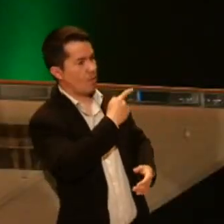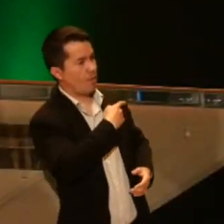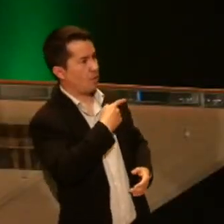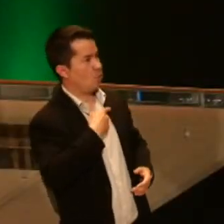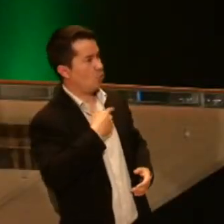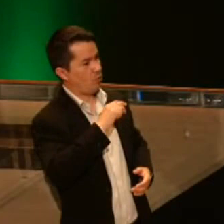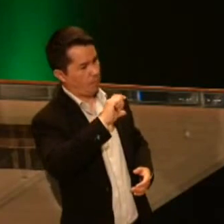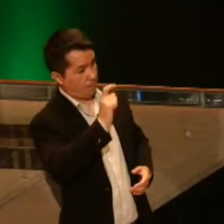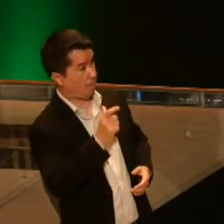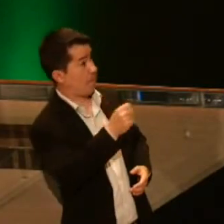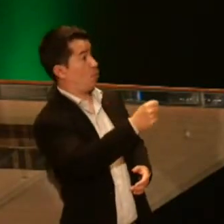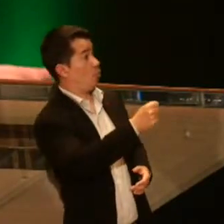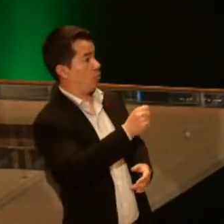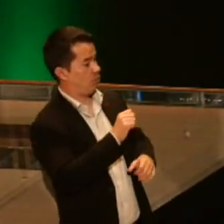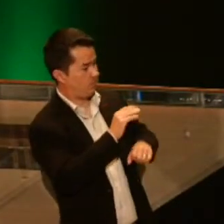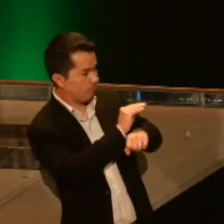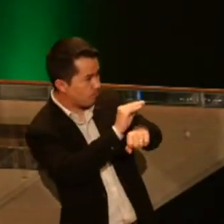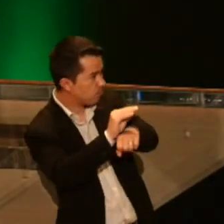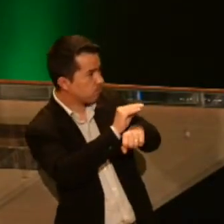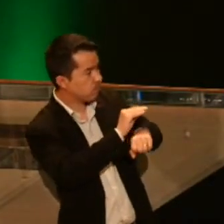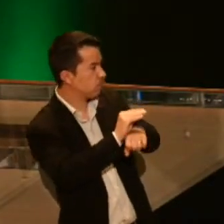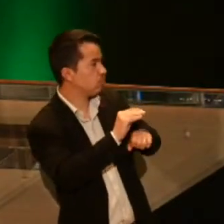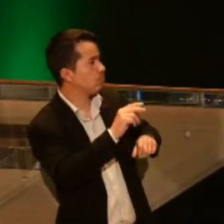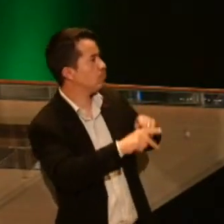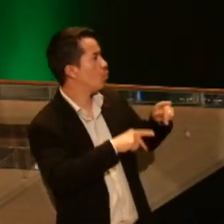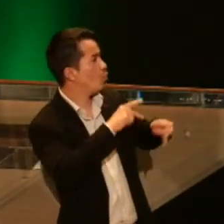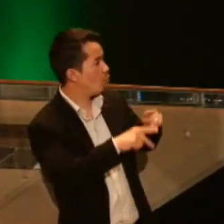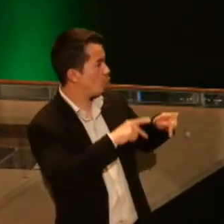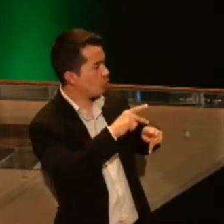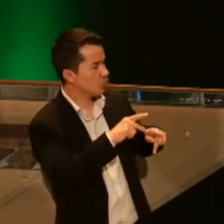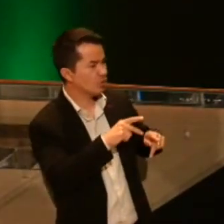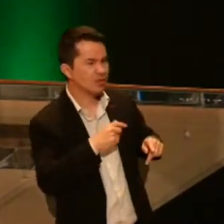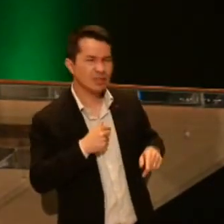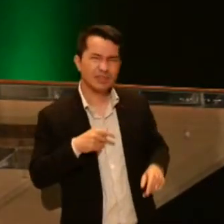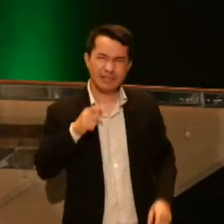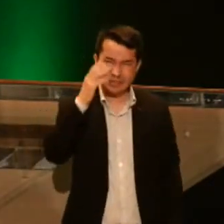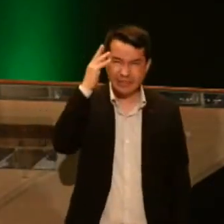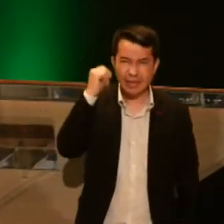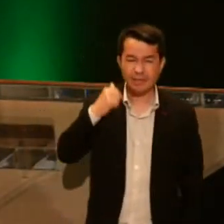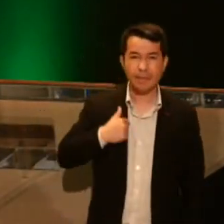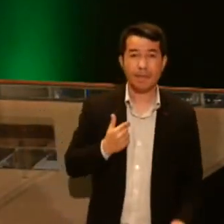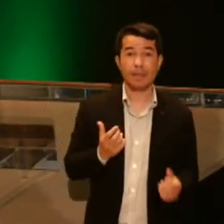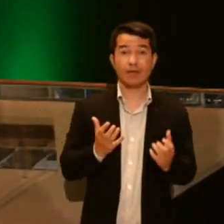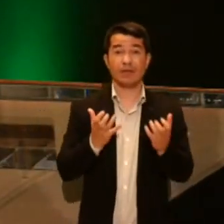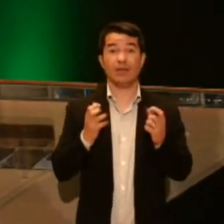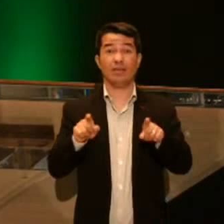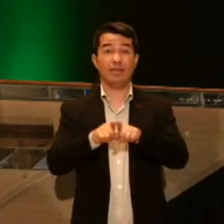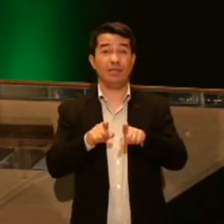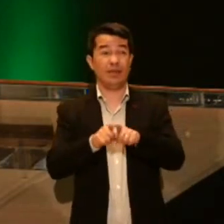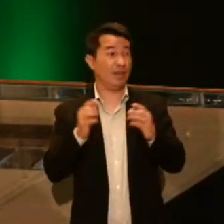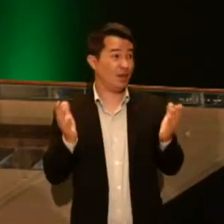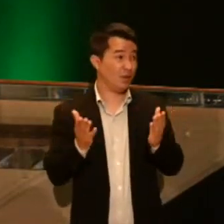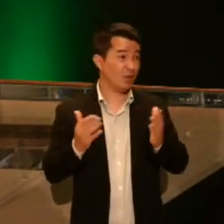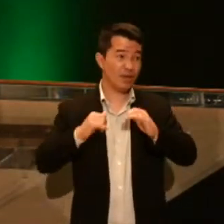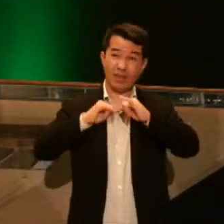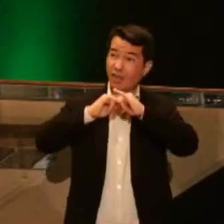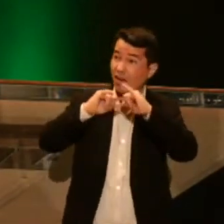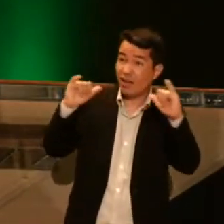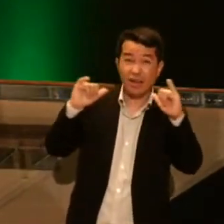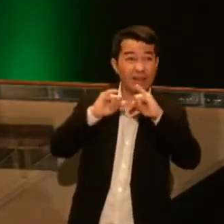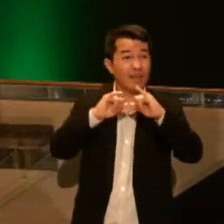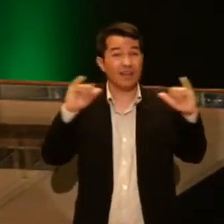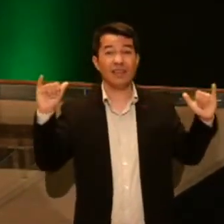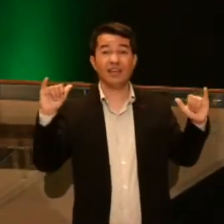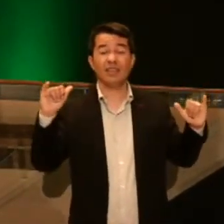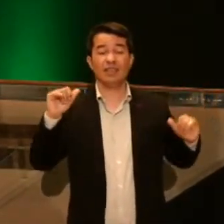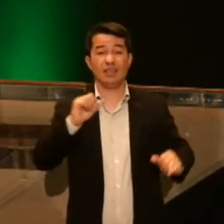Queria destacar então esses sacerdotes e doutores da lei daqueles dias. No contexto,